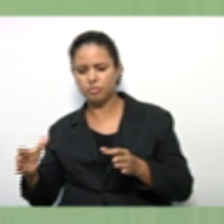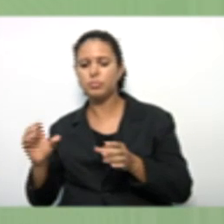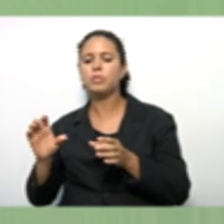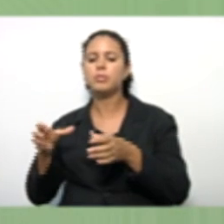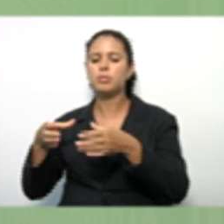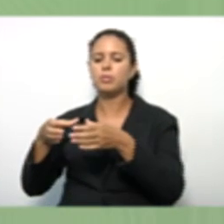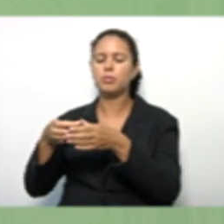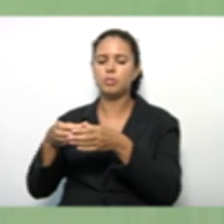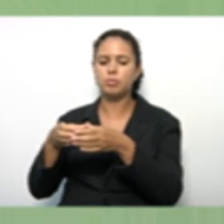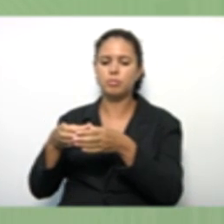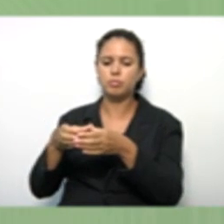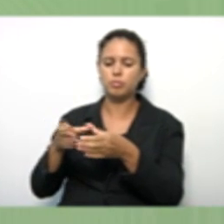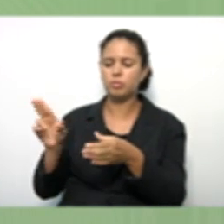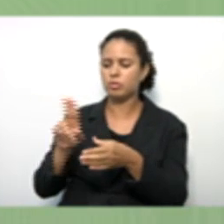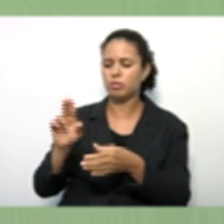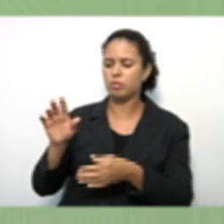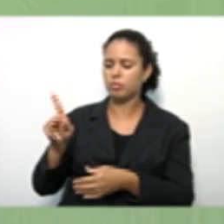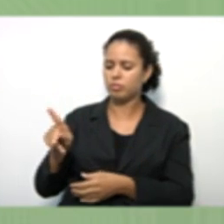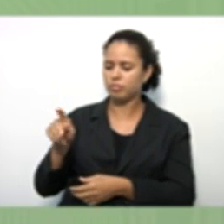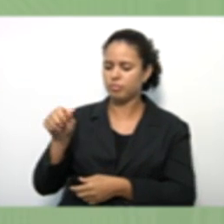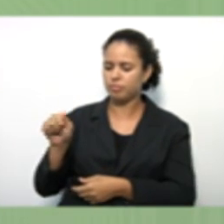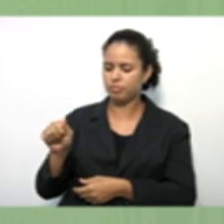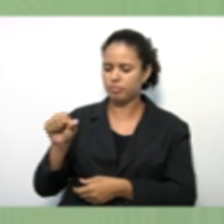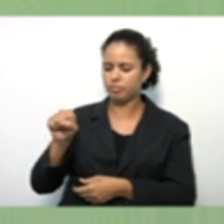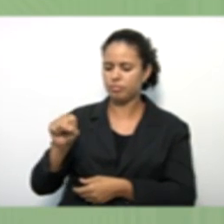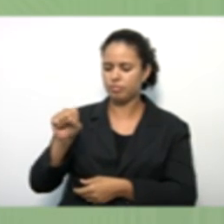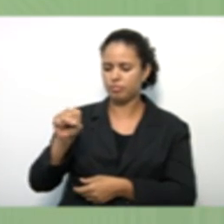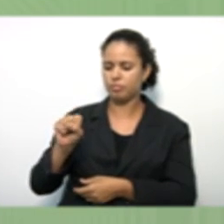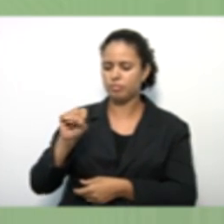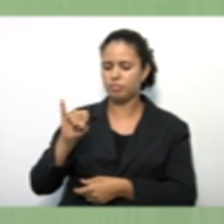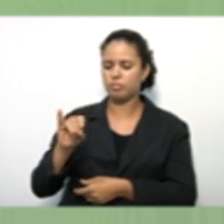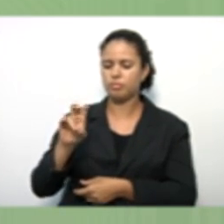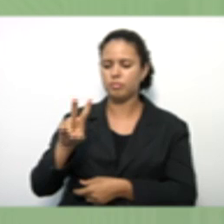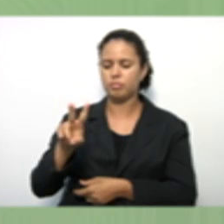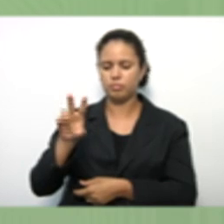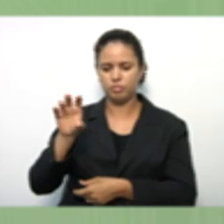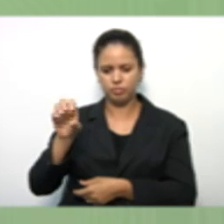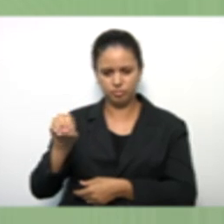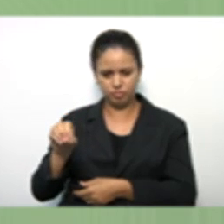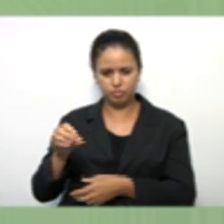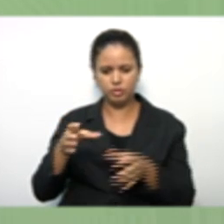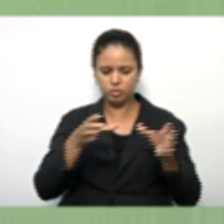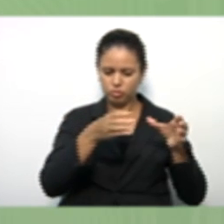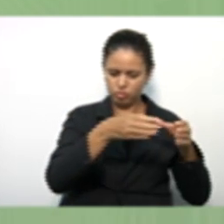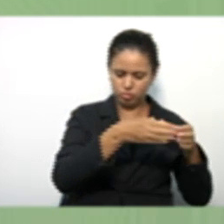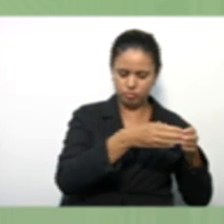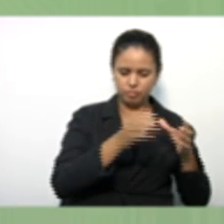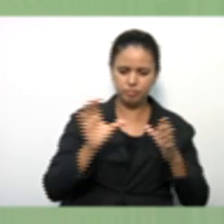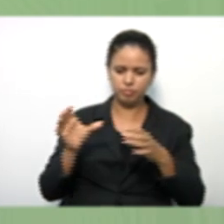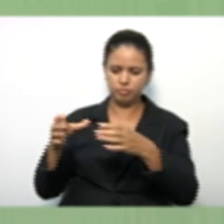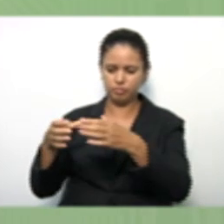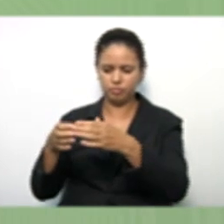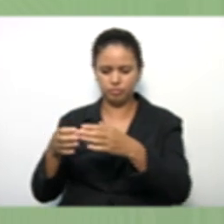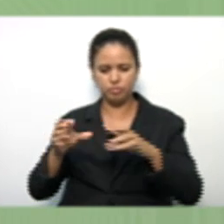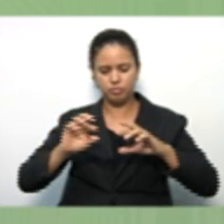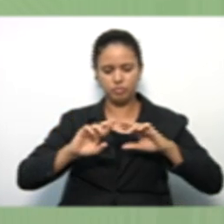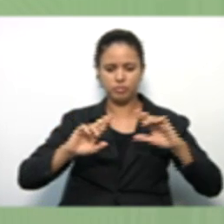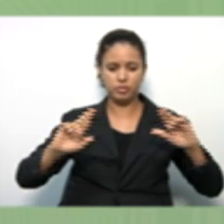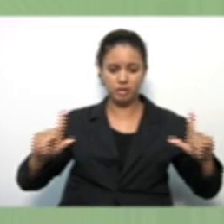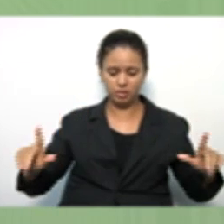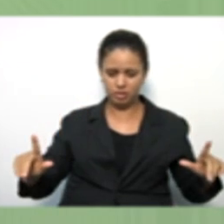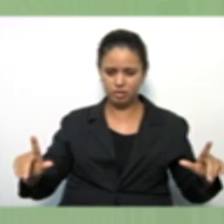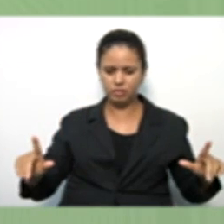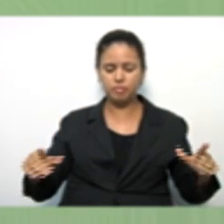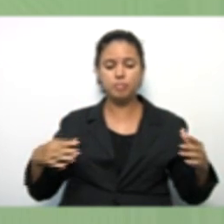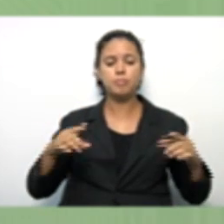que é o passivo, né? Então, passivo é igual a obrigações. Mas